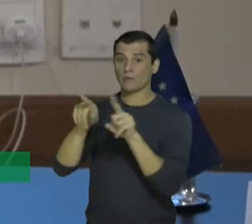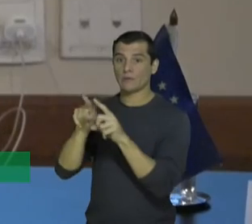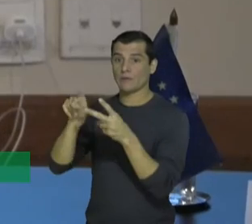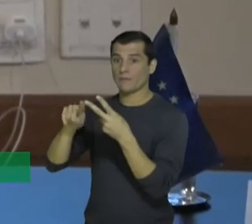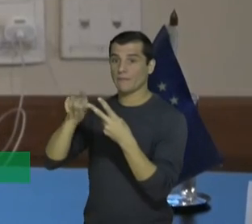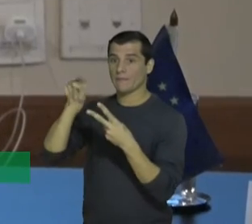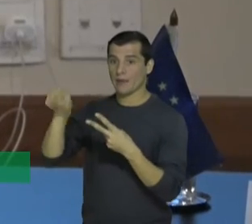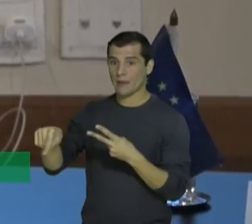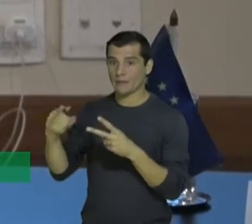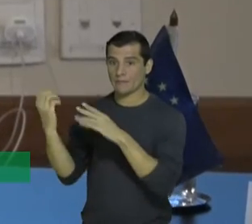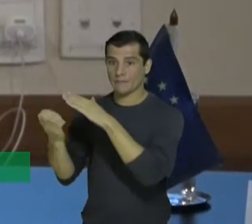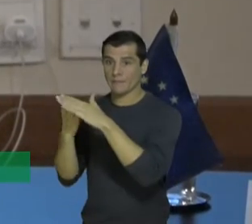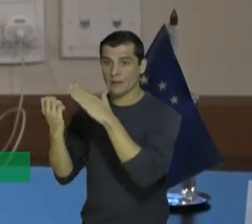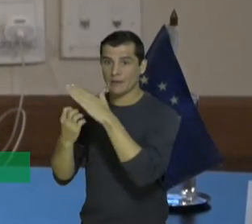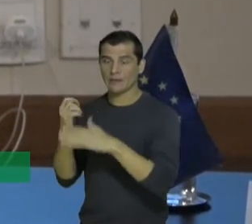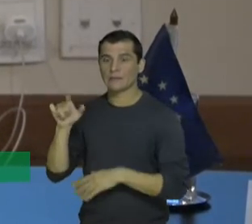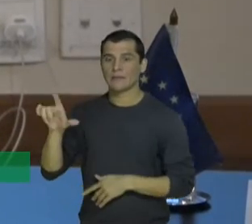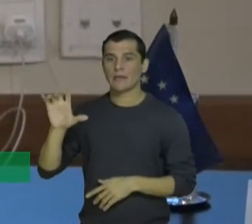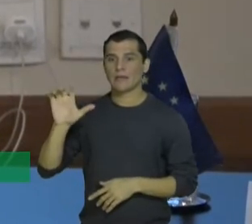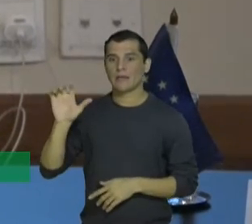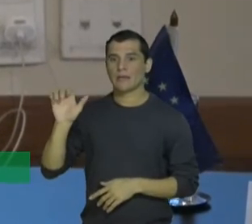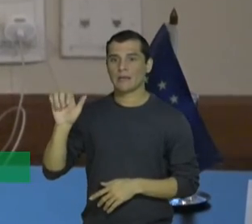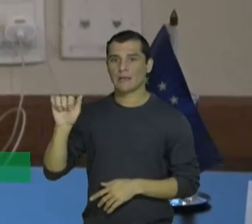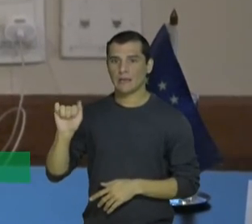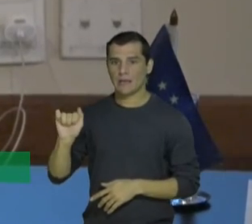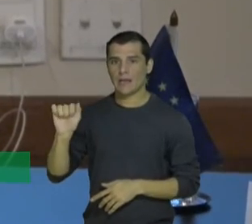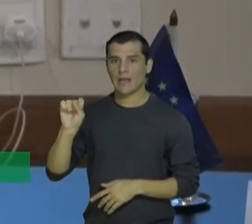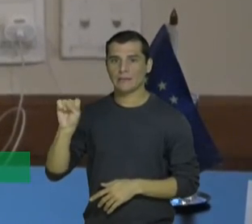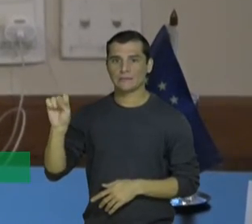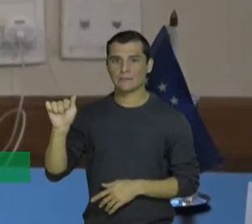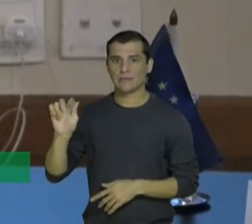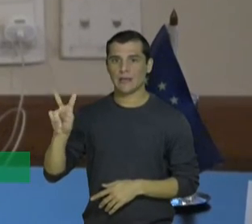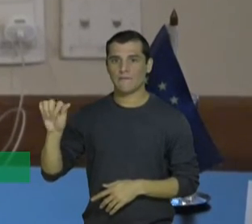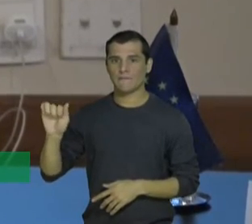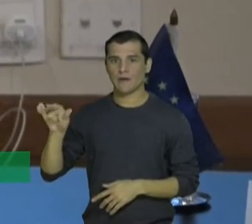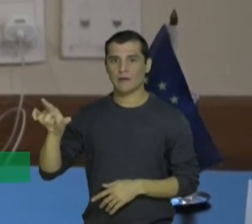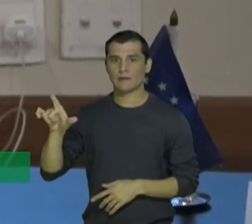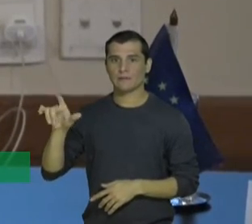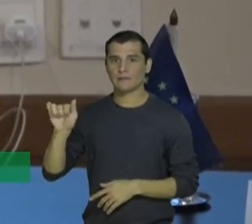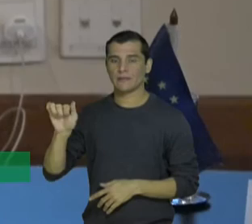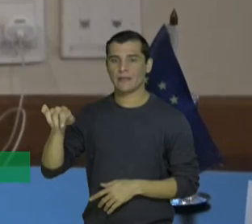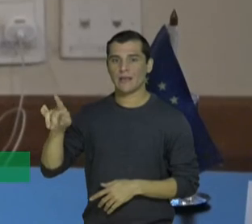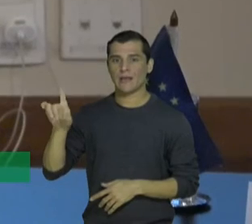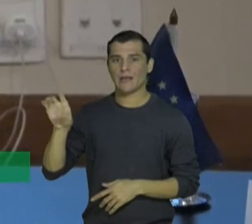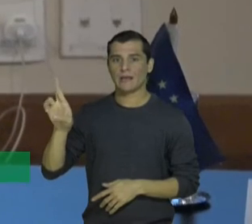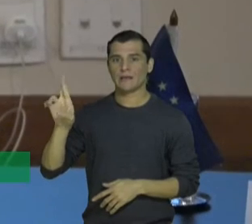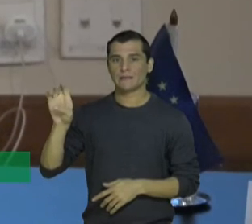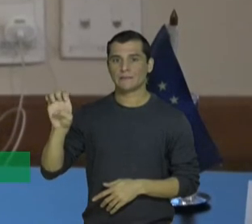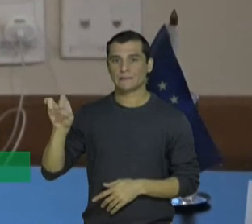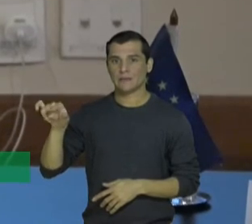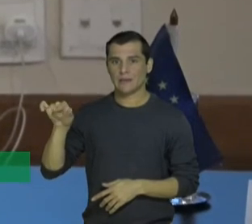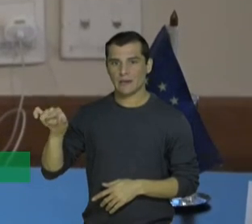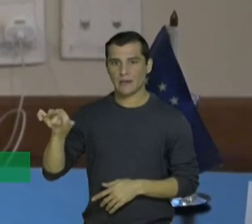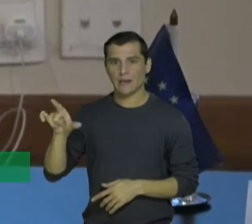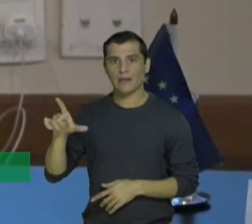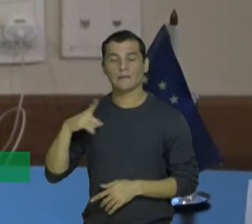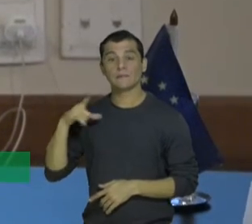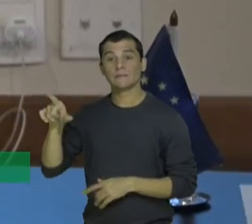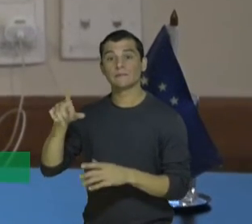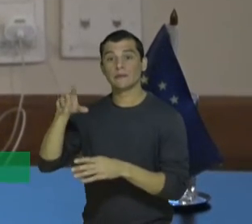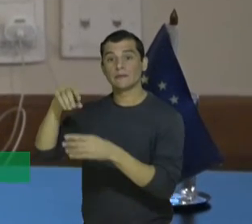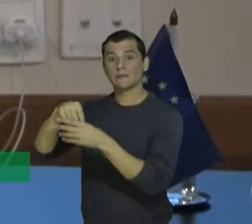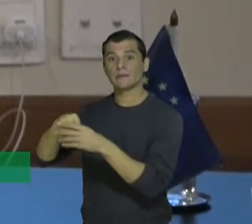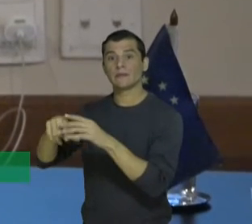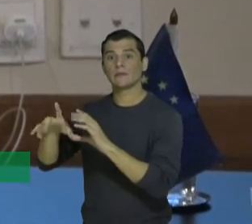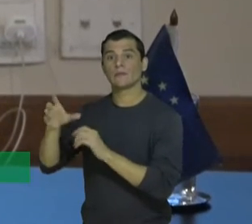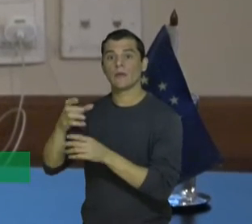duas empresas do do lideradas pelo André Odebrecht que a cassava que ela atua com amido de mandioca